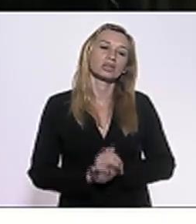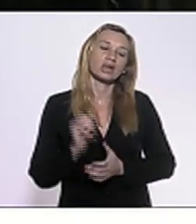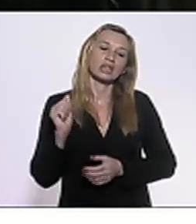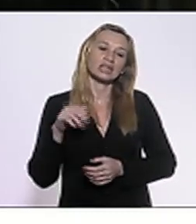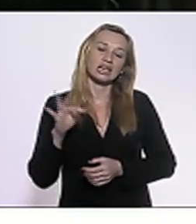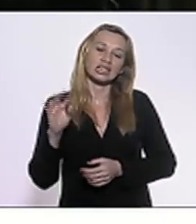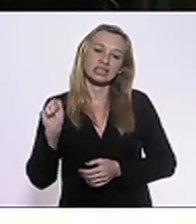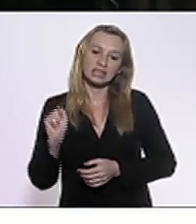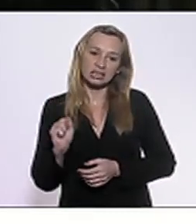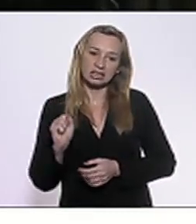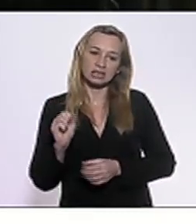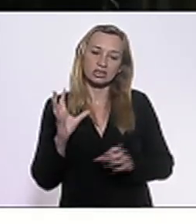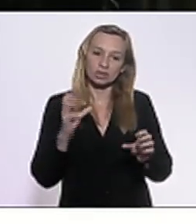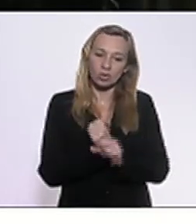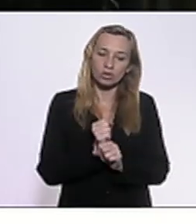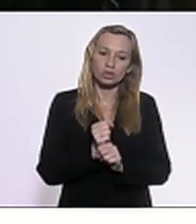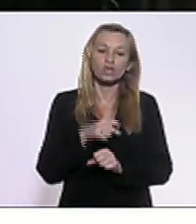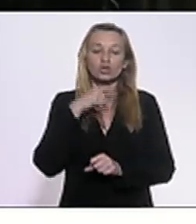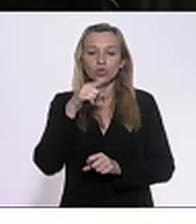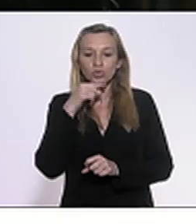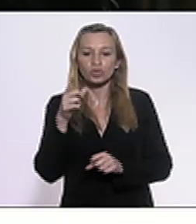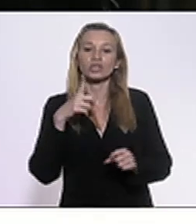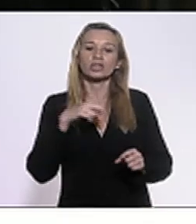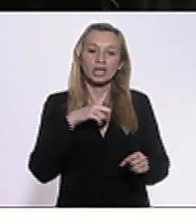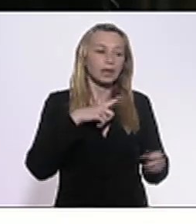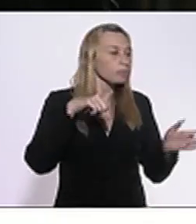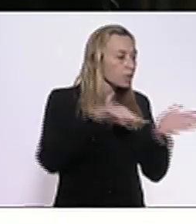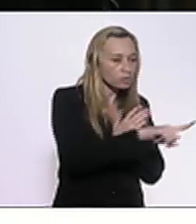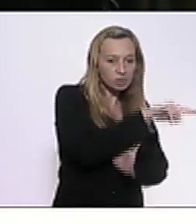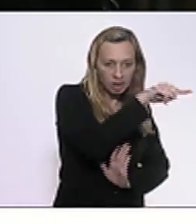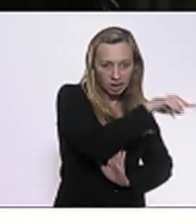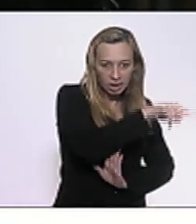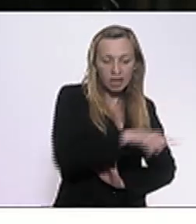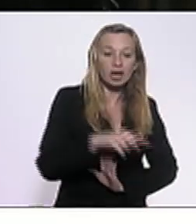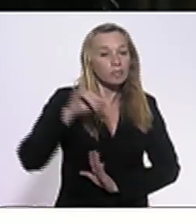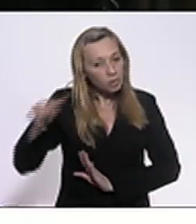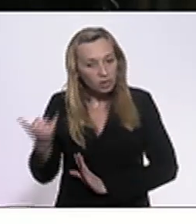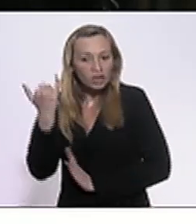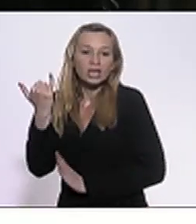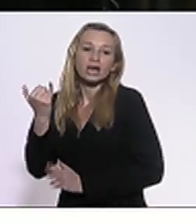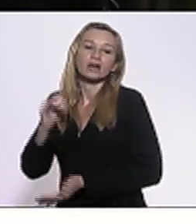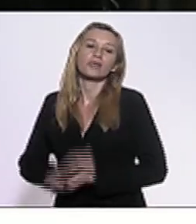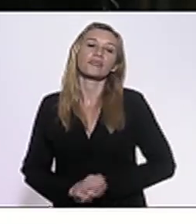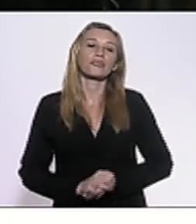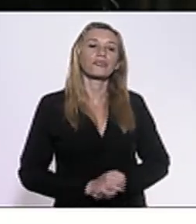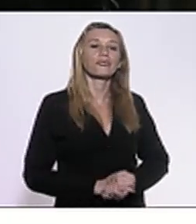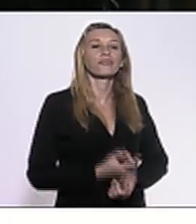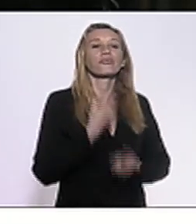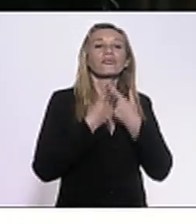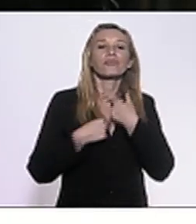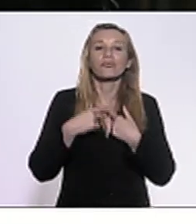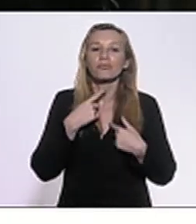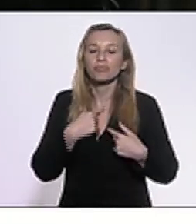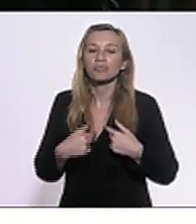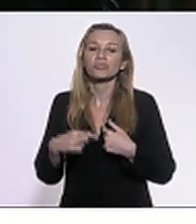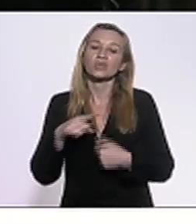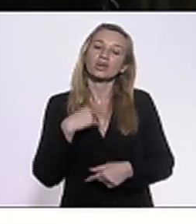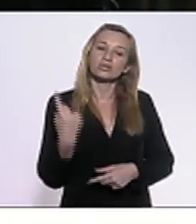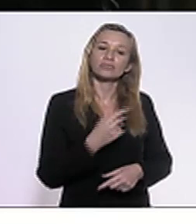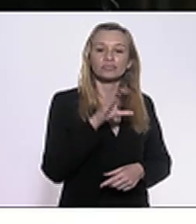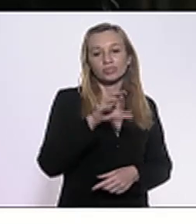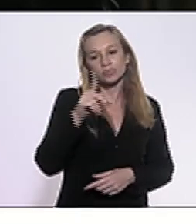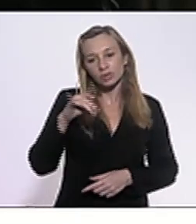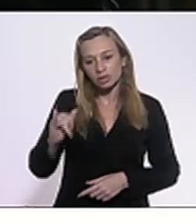conta. Se tiver dúvida, tirar dúvida com eles, aproveitar, porque o desejo dessa nossa